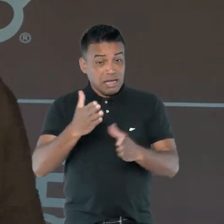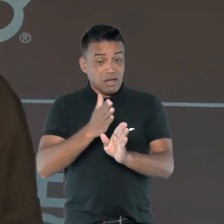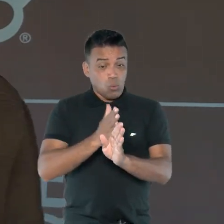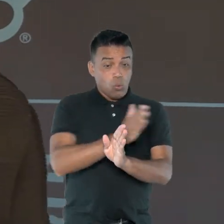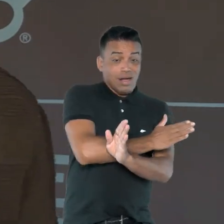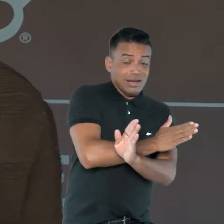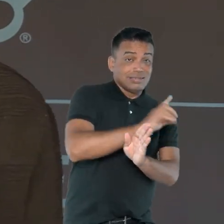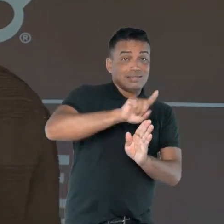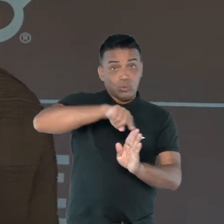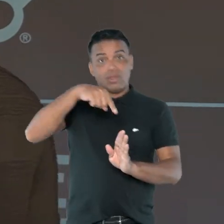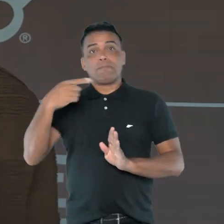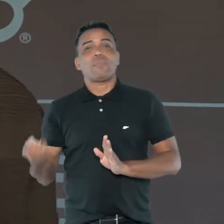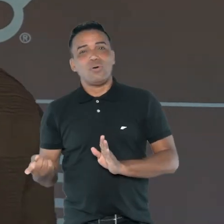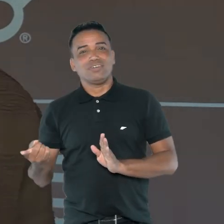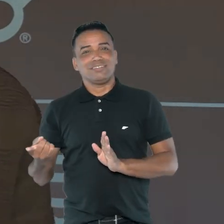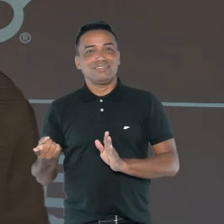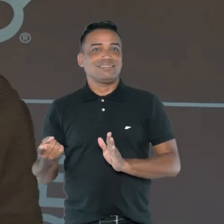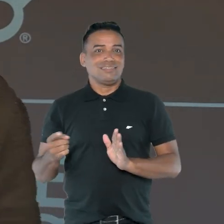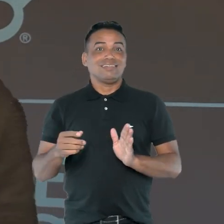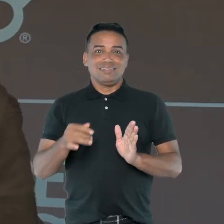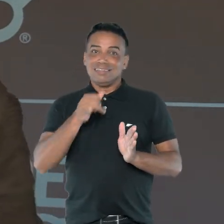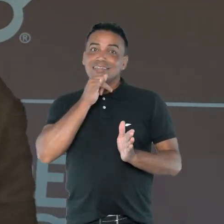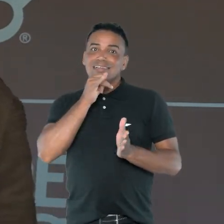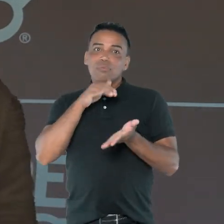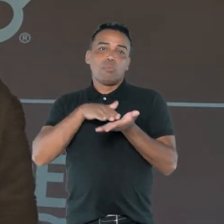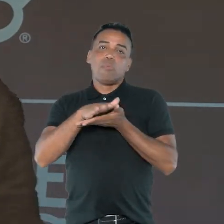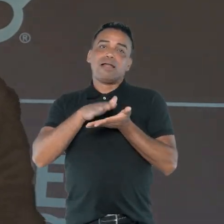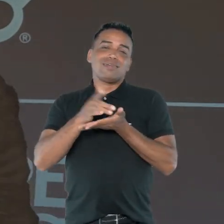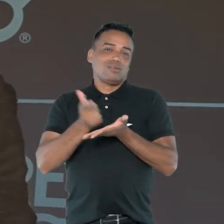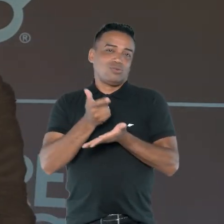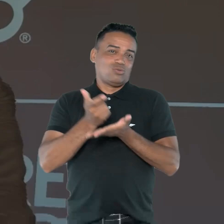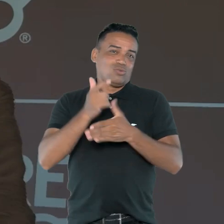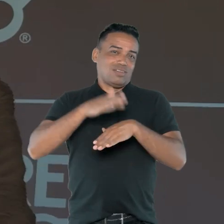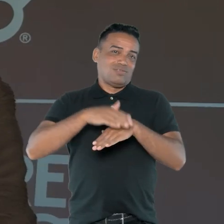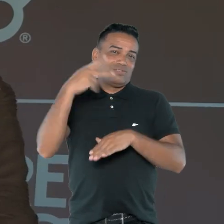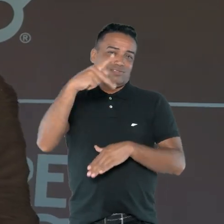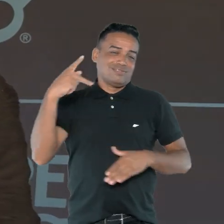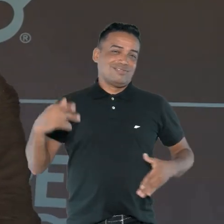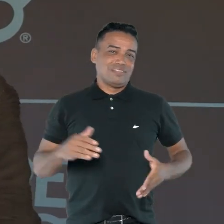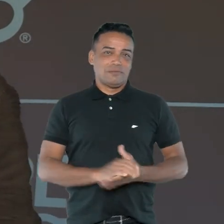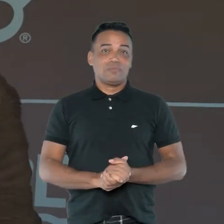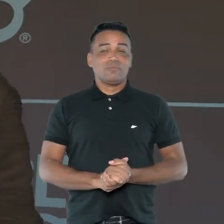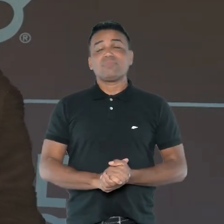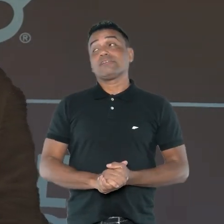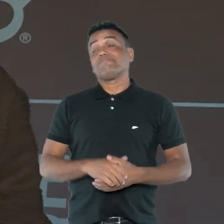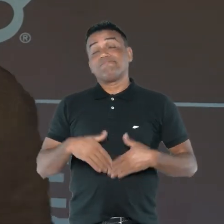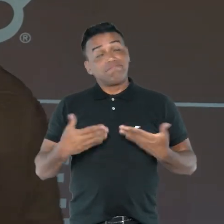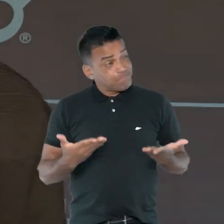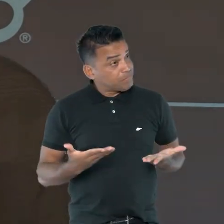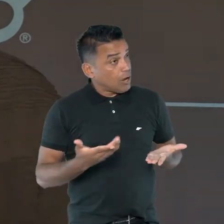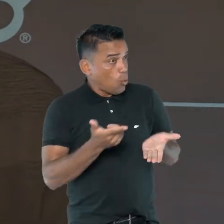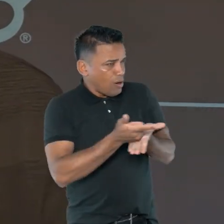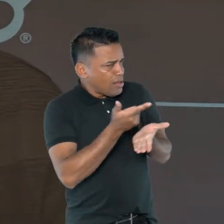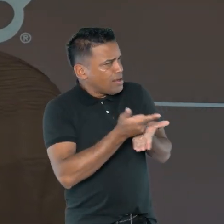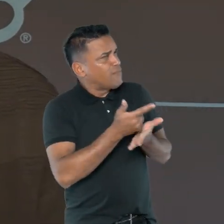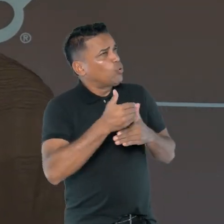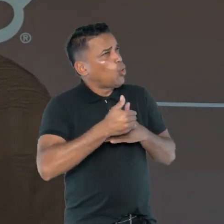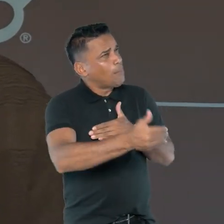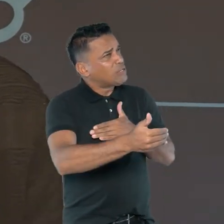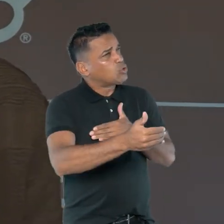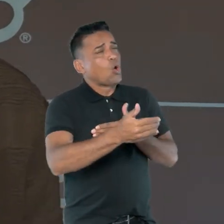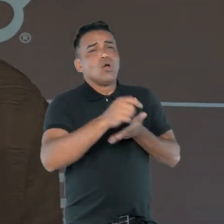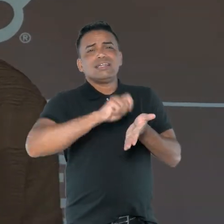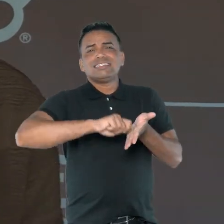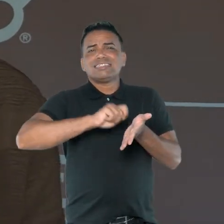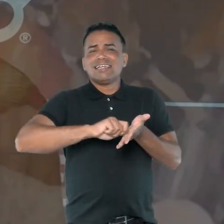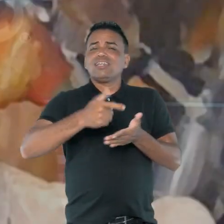do antes e do depois de Quase Todas Sobrevivemos às Mães? Olha, o livro começou a